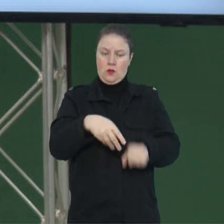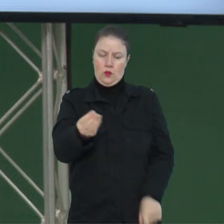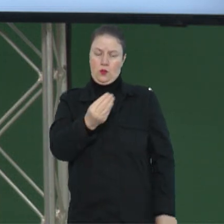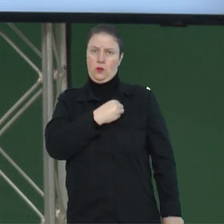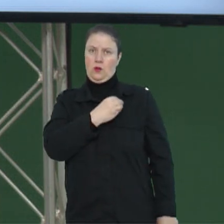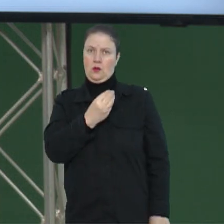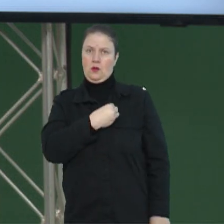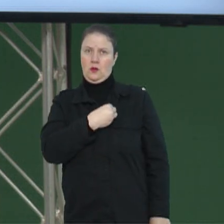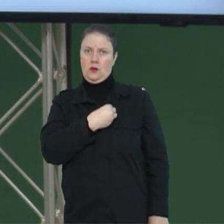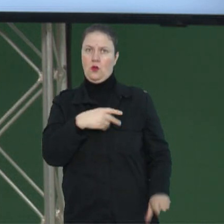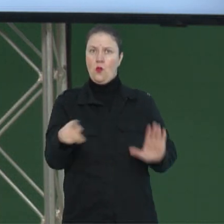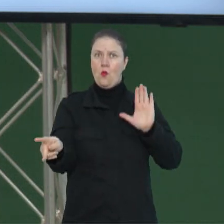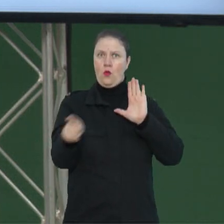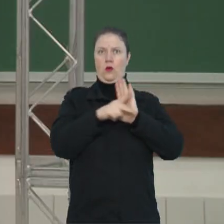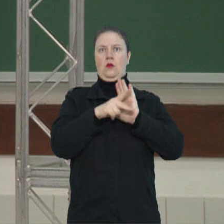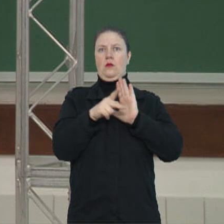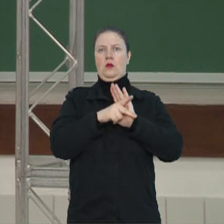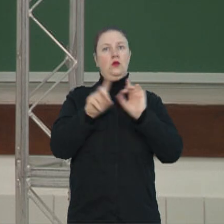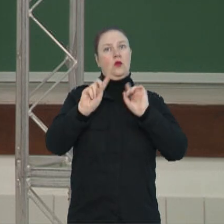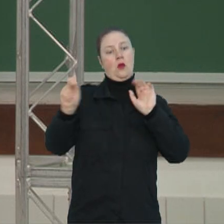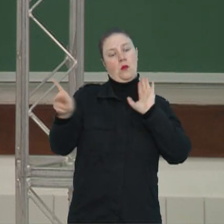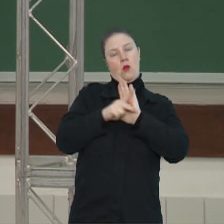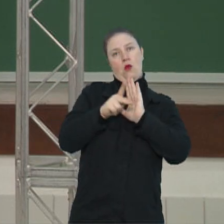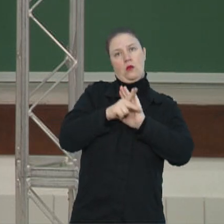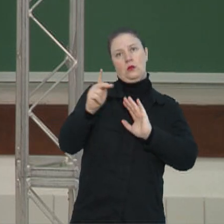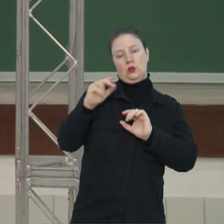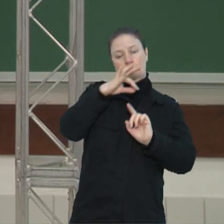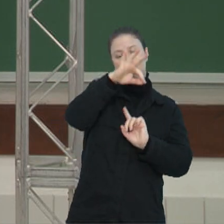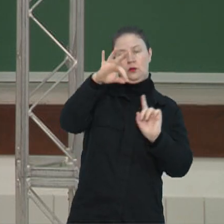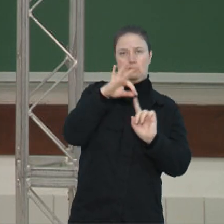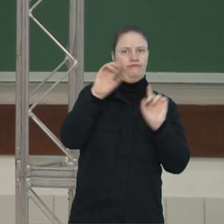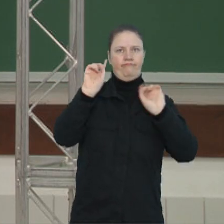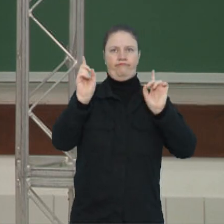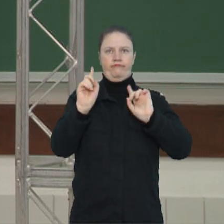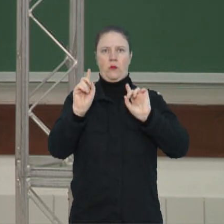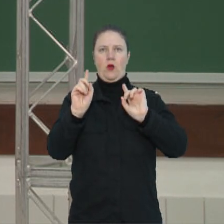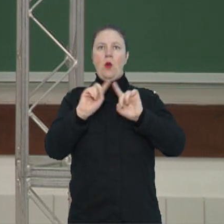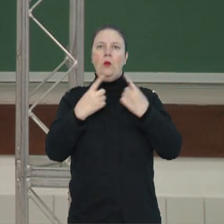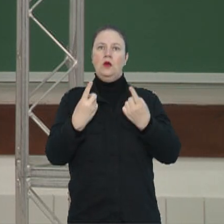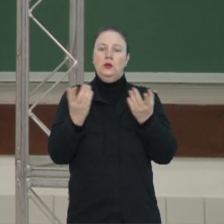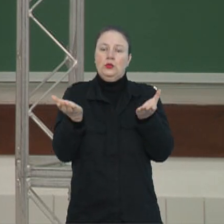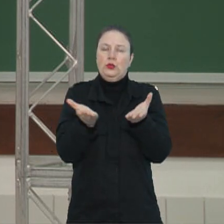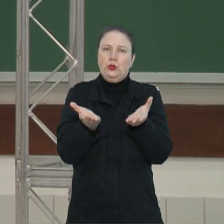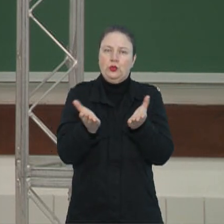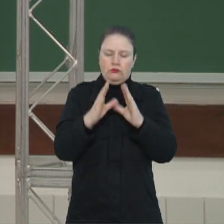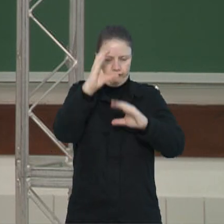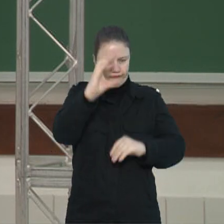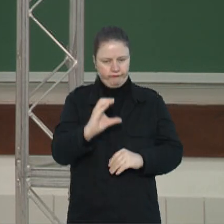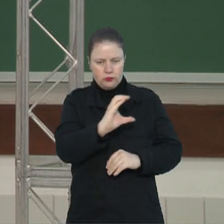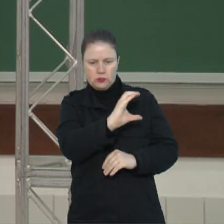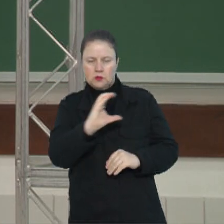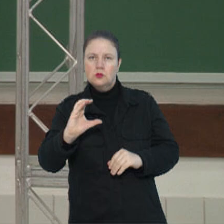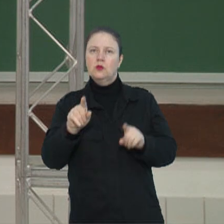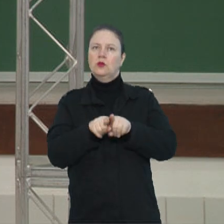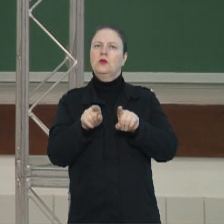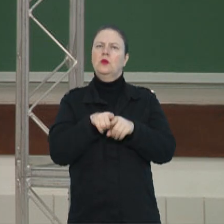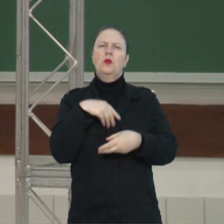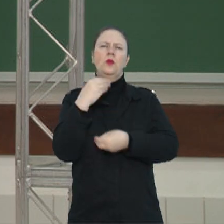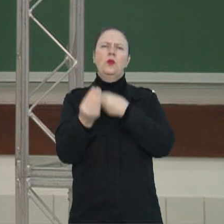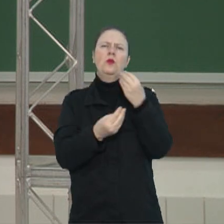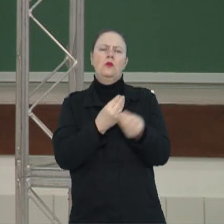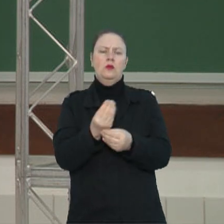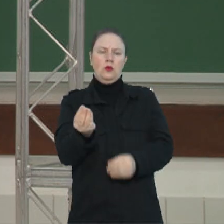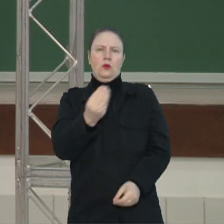uma teoria do Santo Agostinho, né? É um dogma do cristianismo, mas Santo Agostinho vai trabalhar essa questão e o quanto, né, o pecado